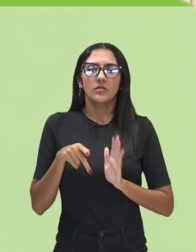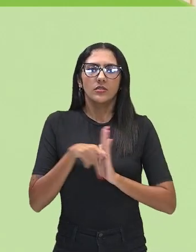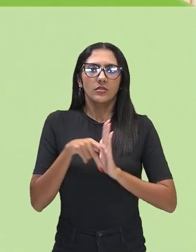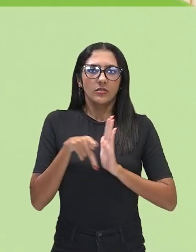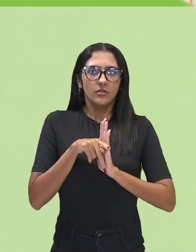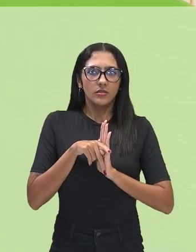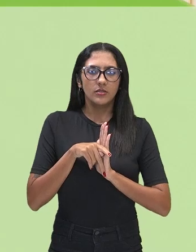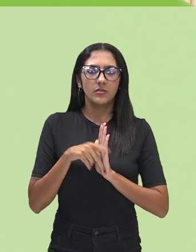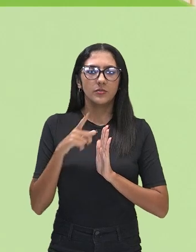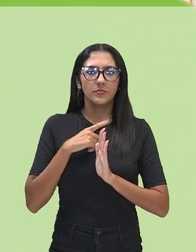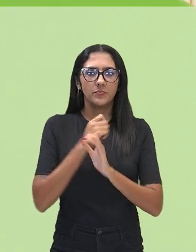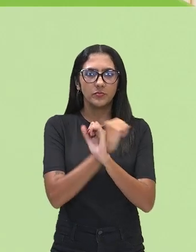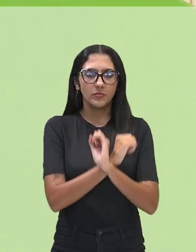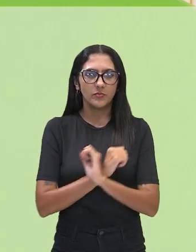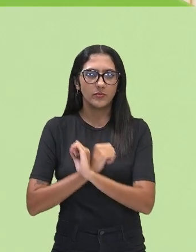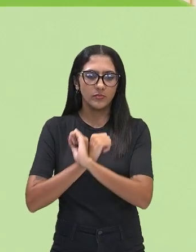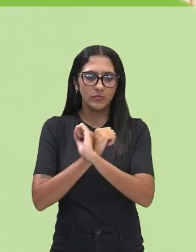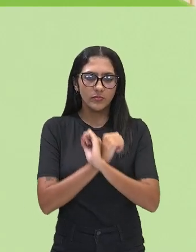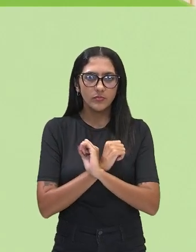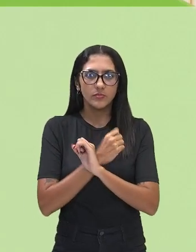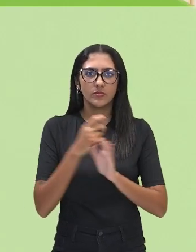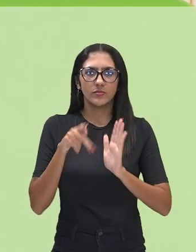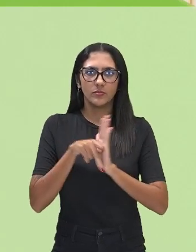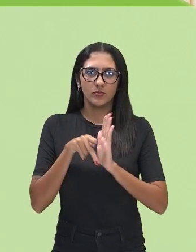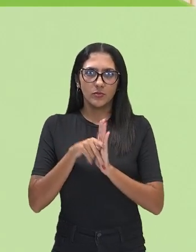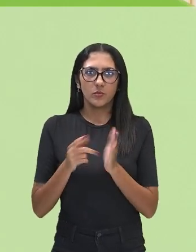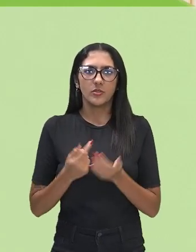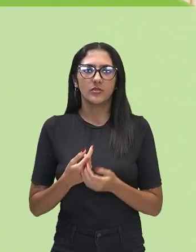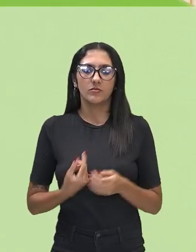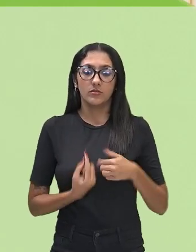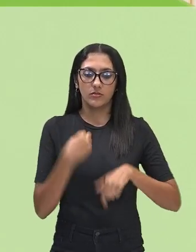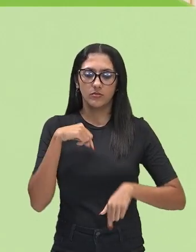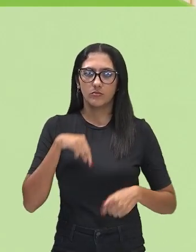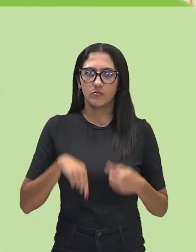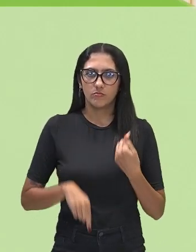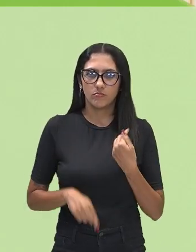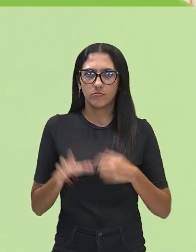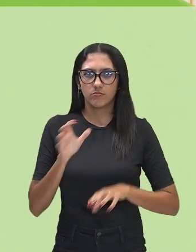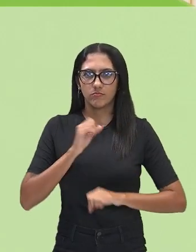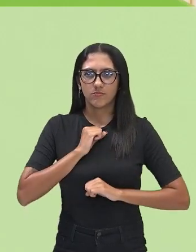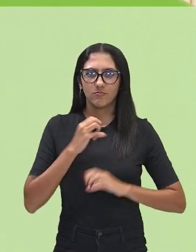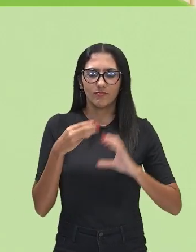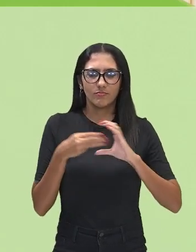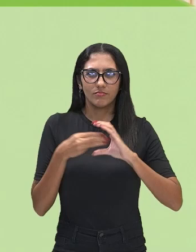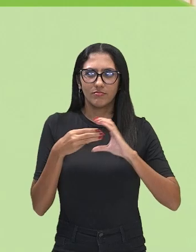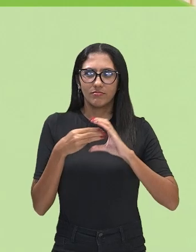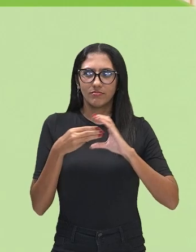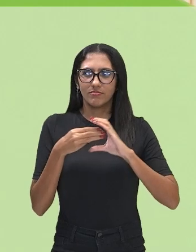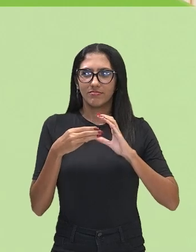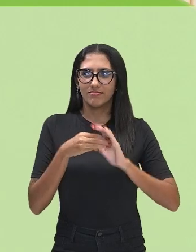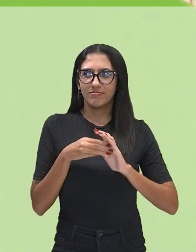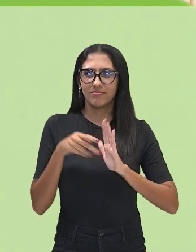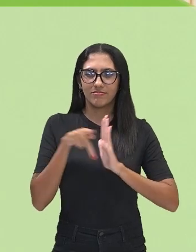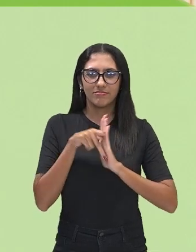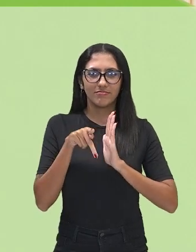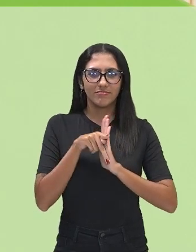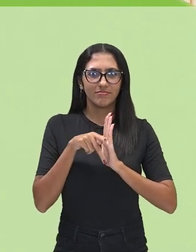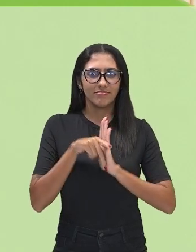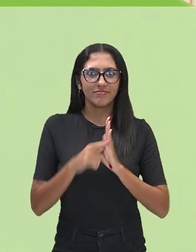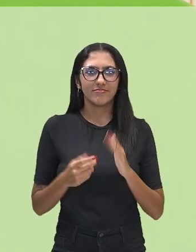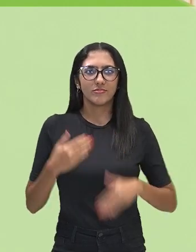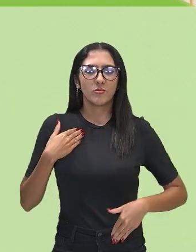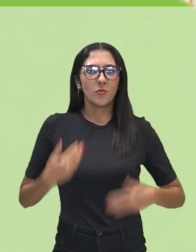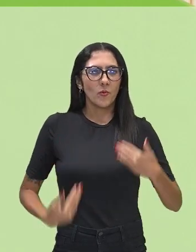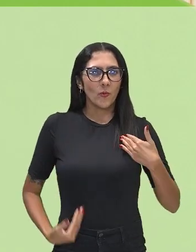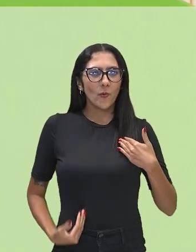ter a defesa para esses micro-organismos que, ao ter contato com o seu corpo, né, o